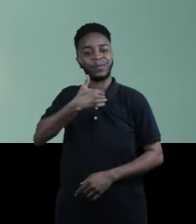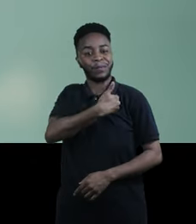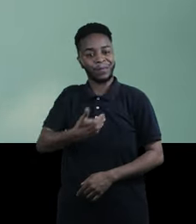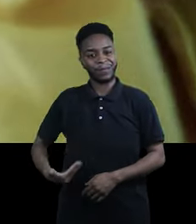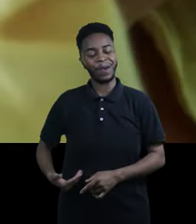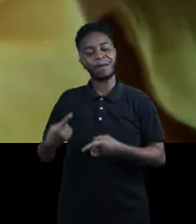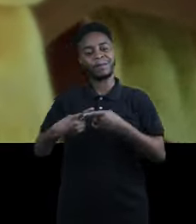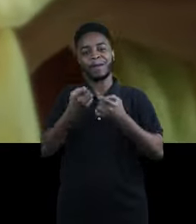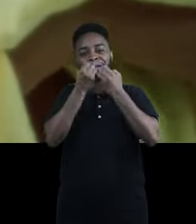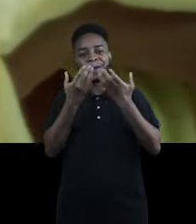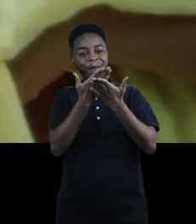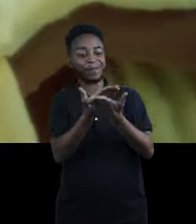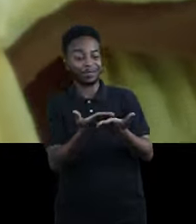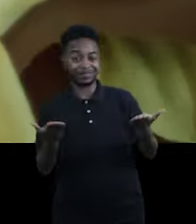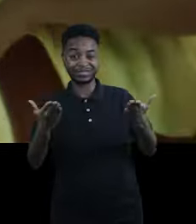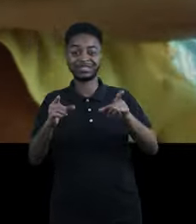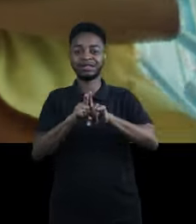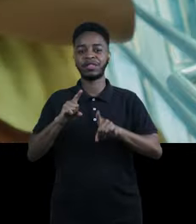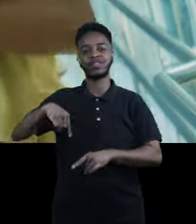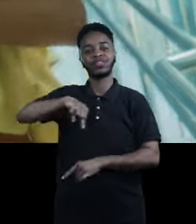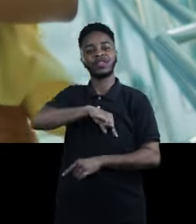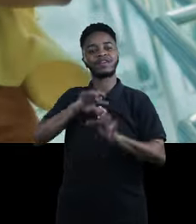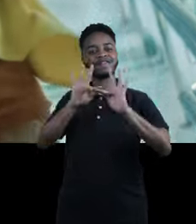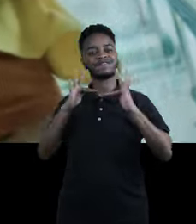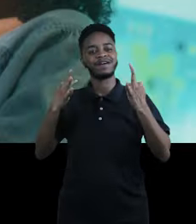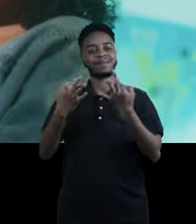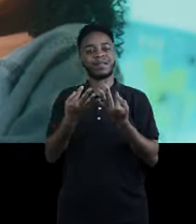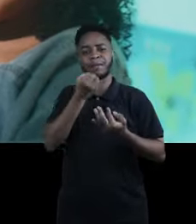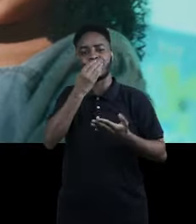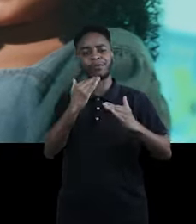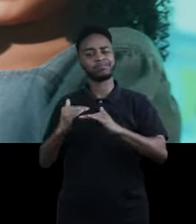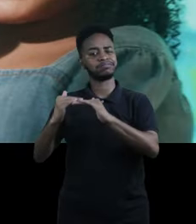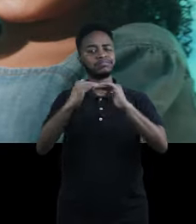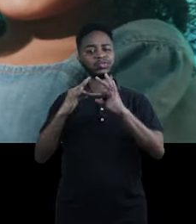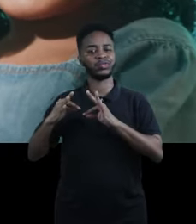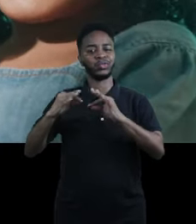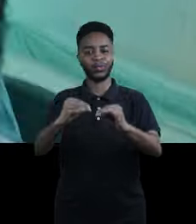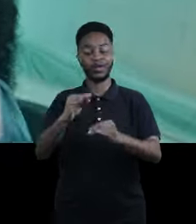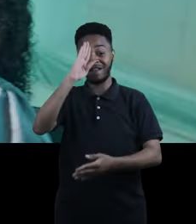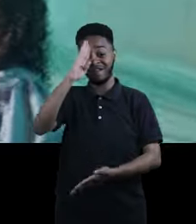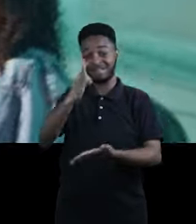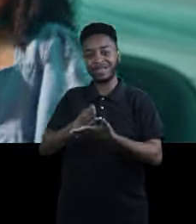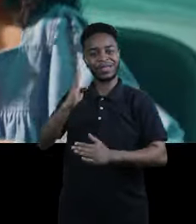pública. Porque isso é bom para você, para as nossas famílias, é bom para todo mundo.